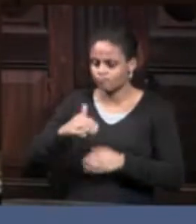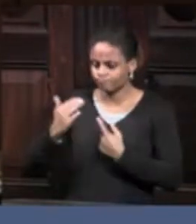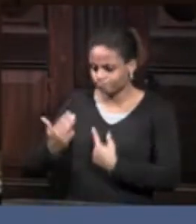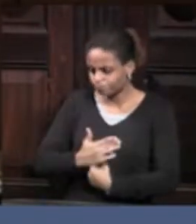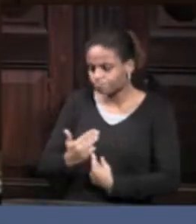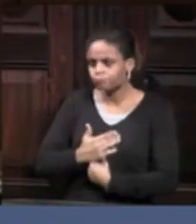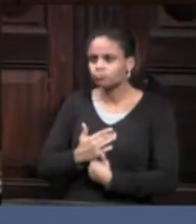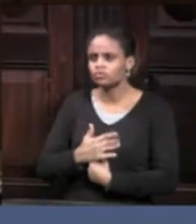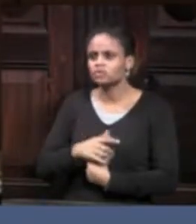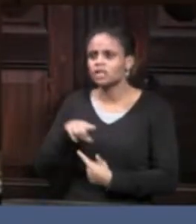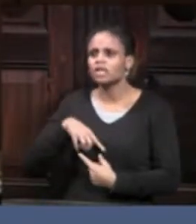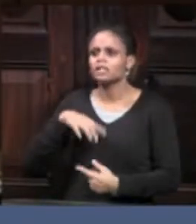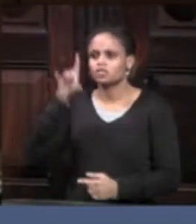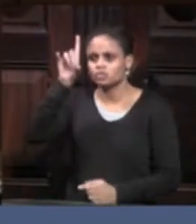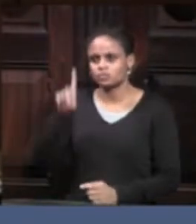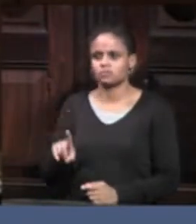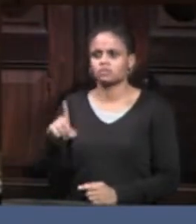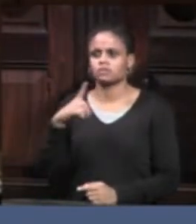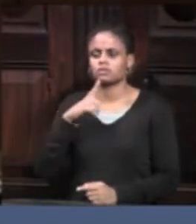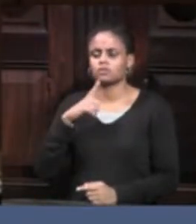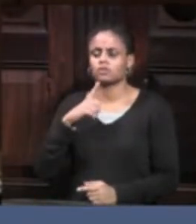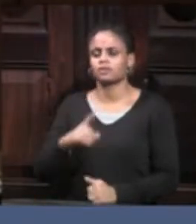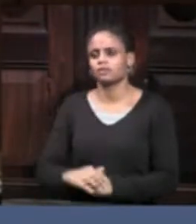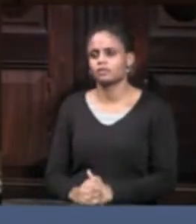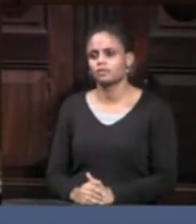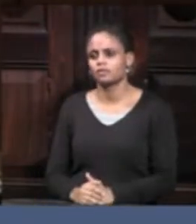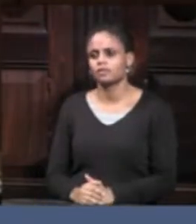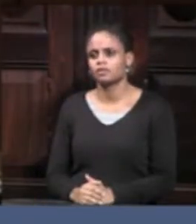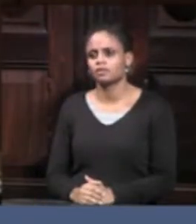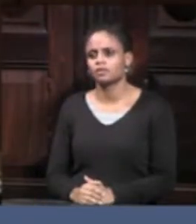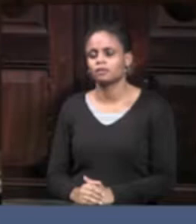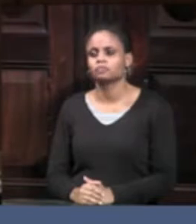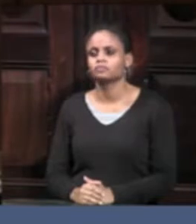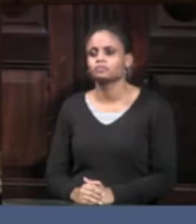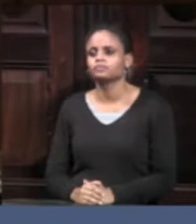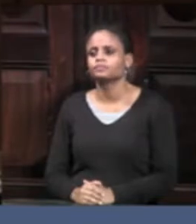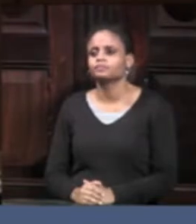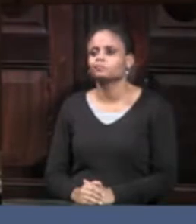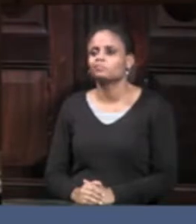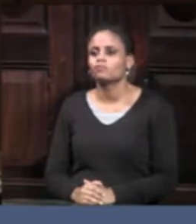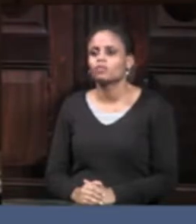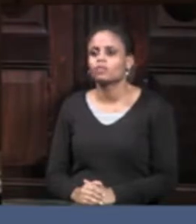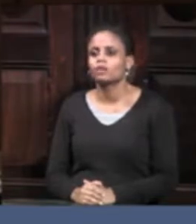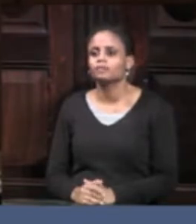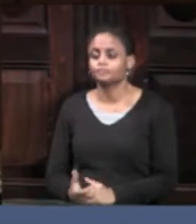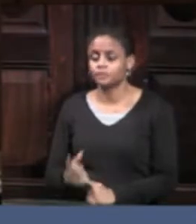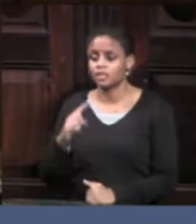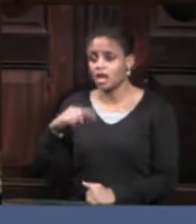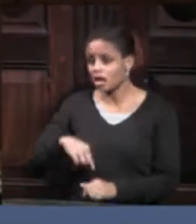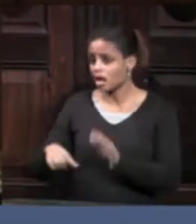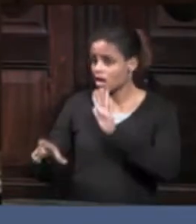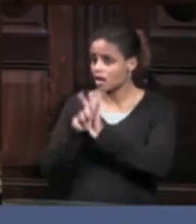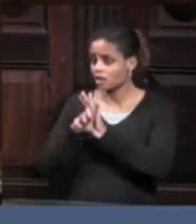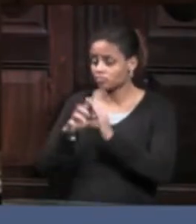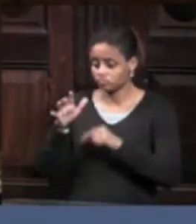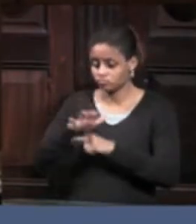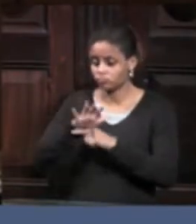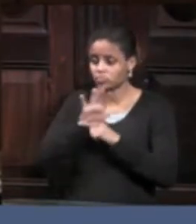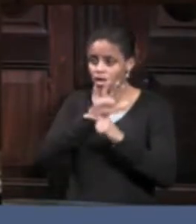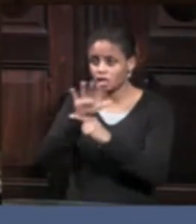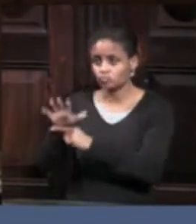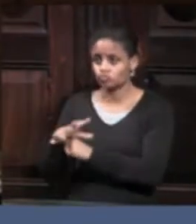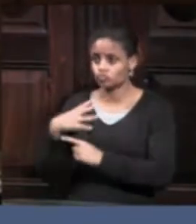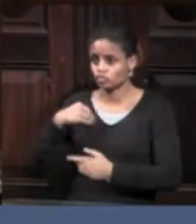já detém direitos. E detém direitos previstos na legislação.